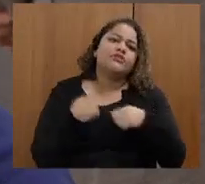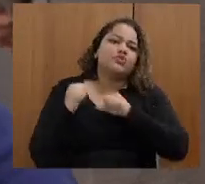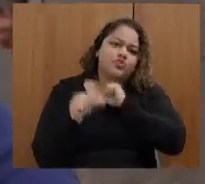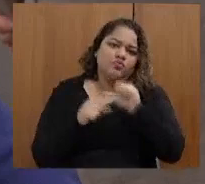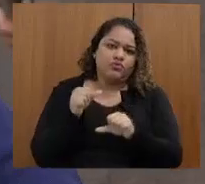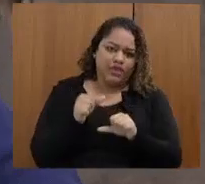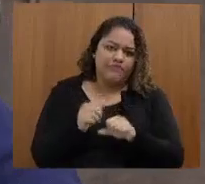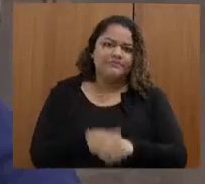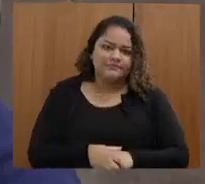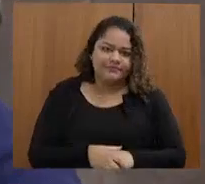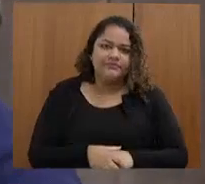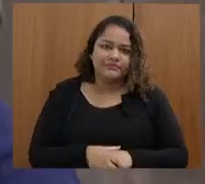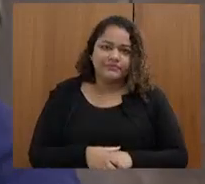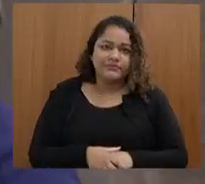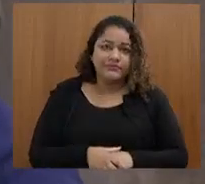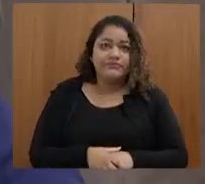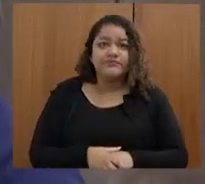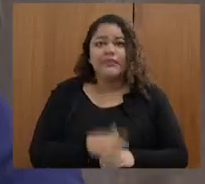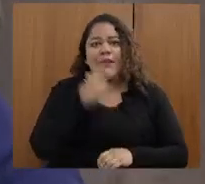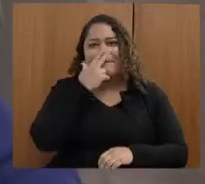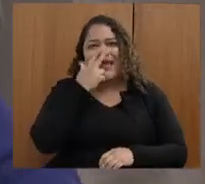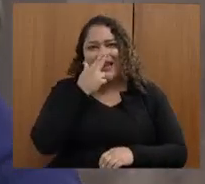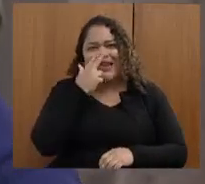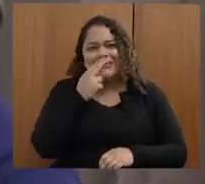que pode ser